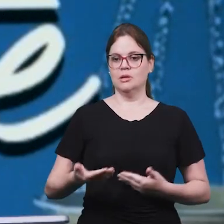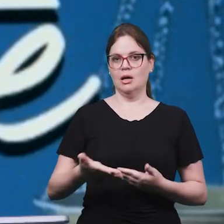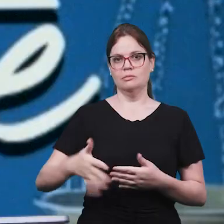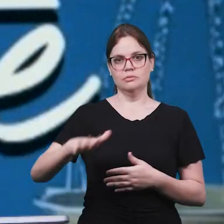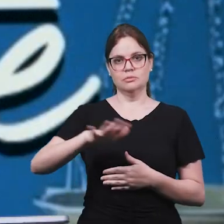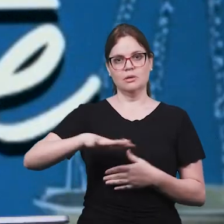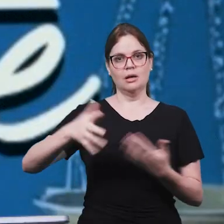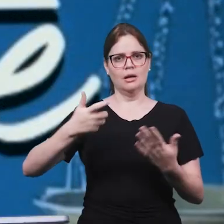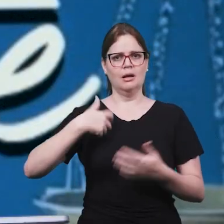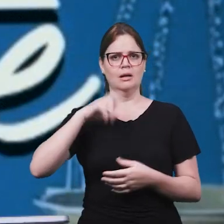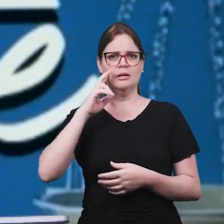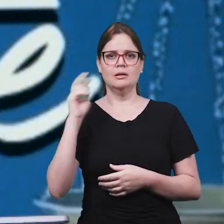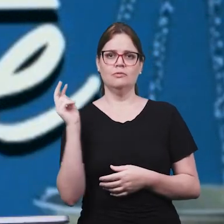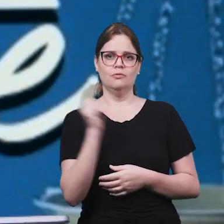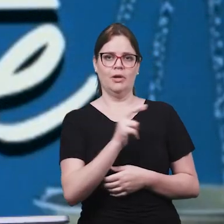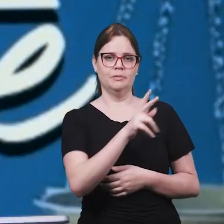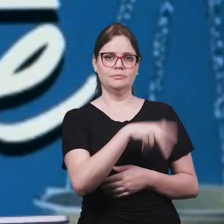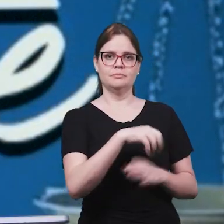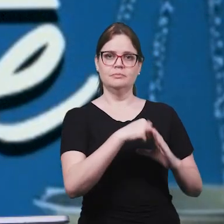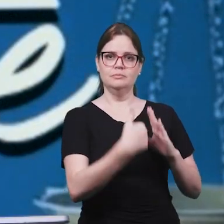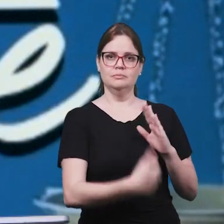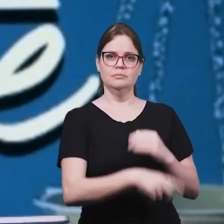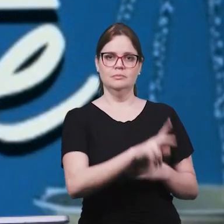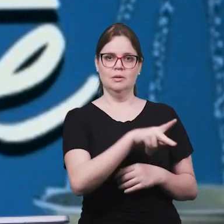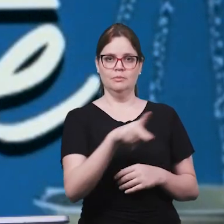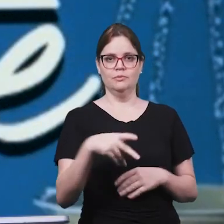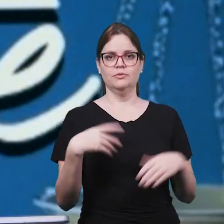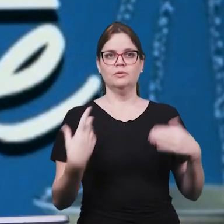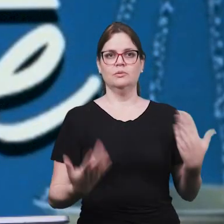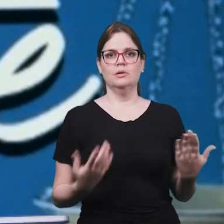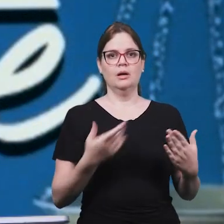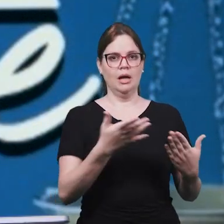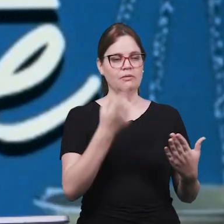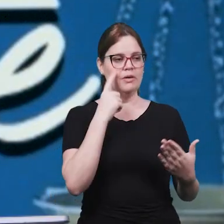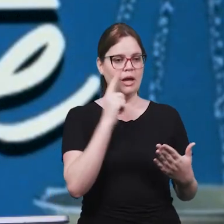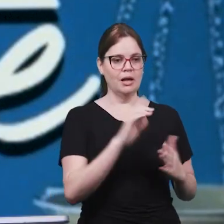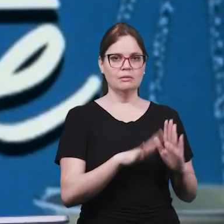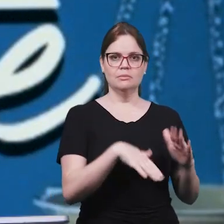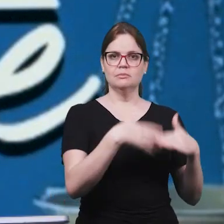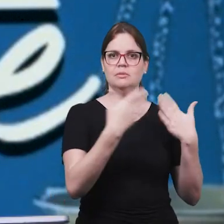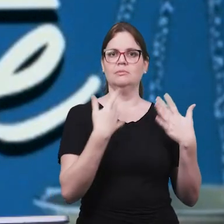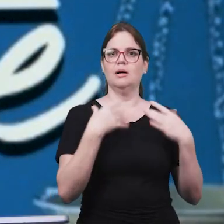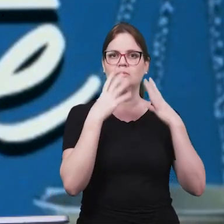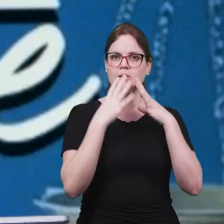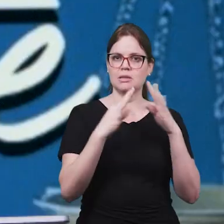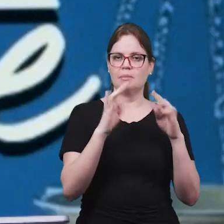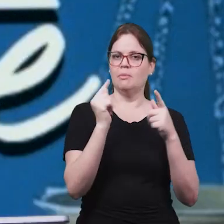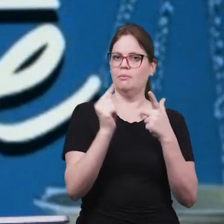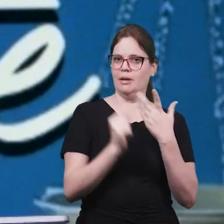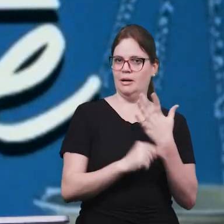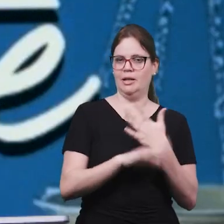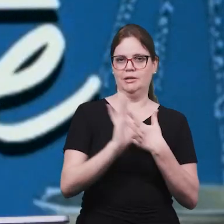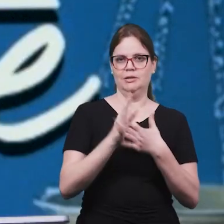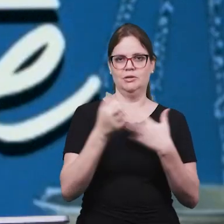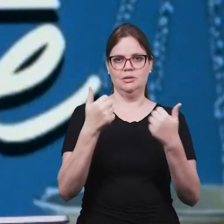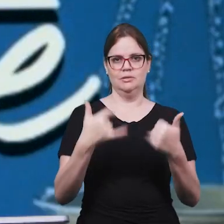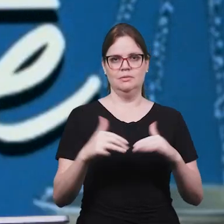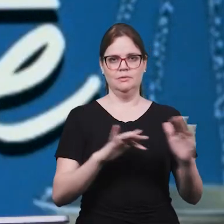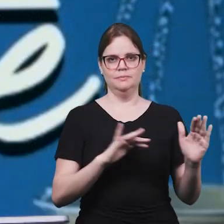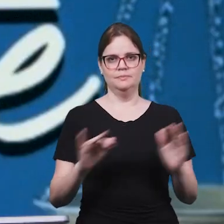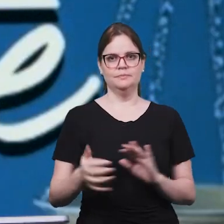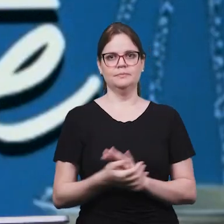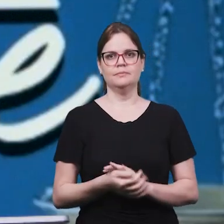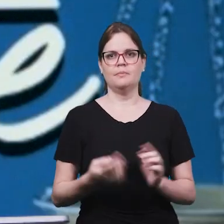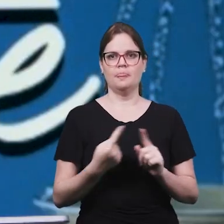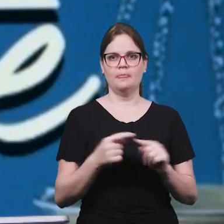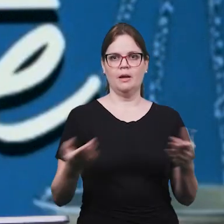de uma professora, como que a igreja quer ver o desenvolvimento de uma professora. E agora, dando sequência ainda